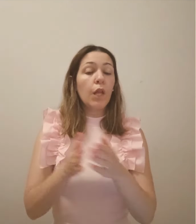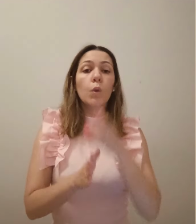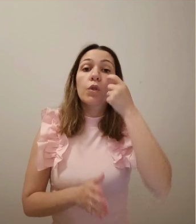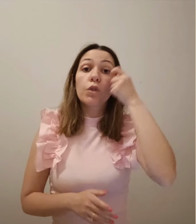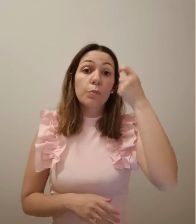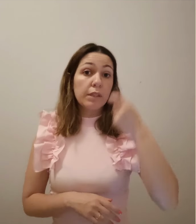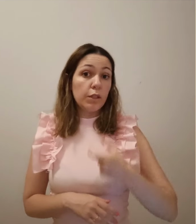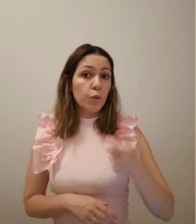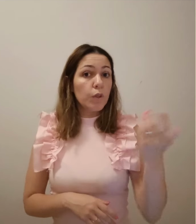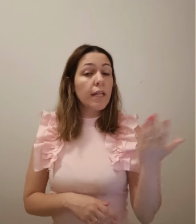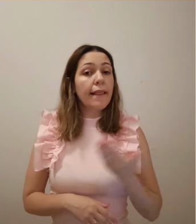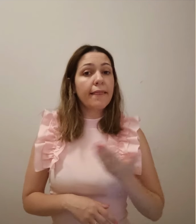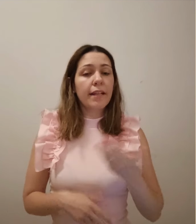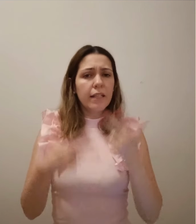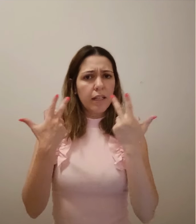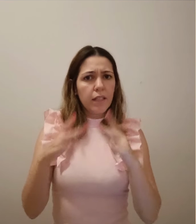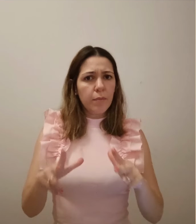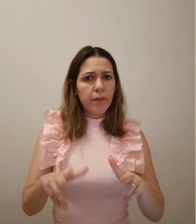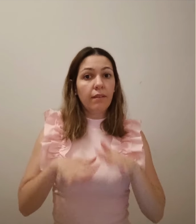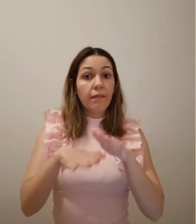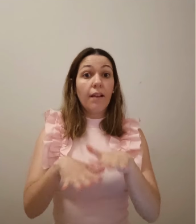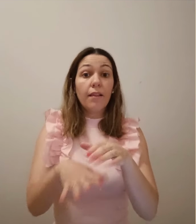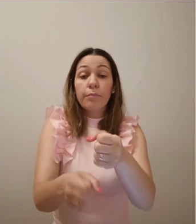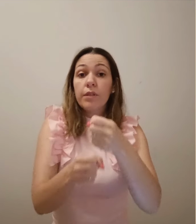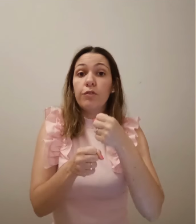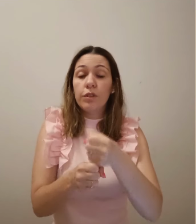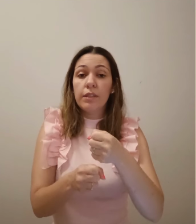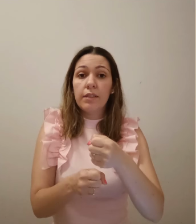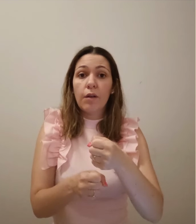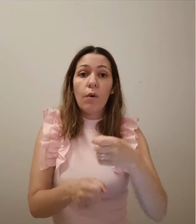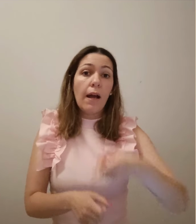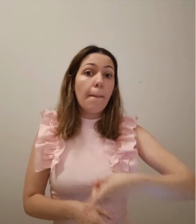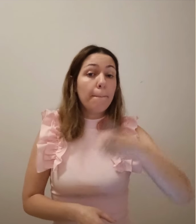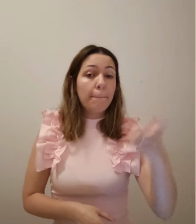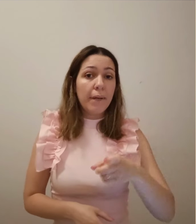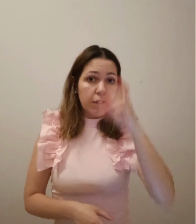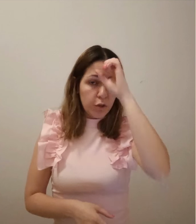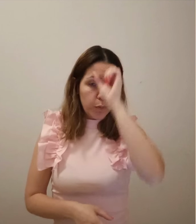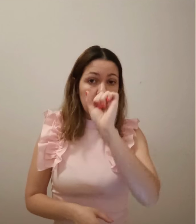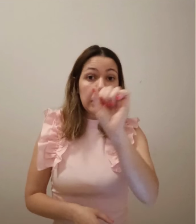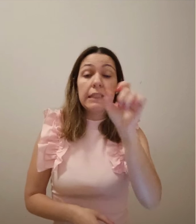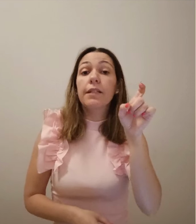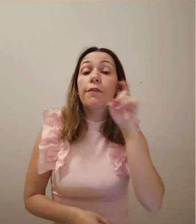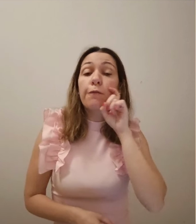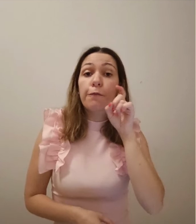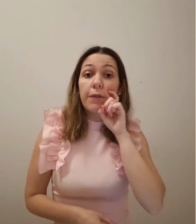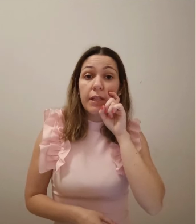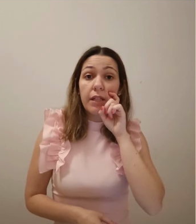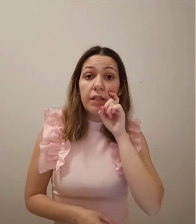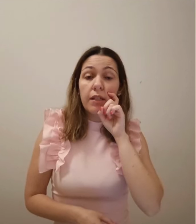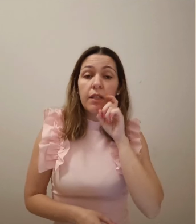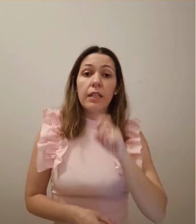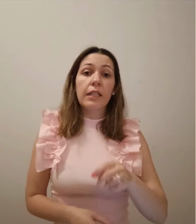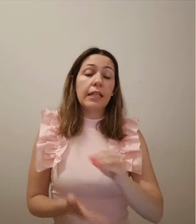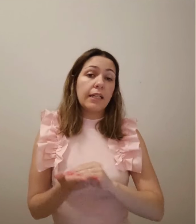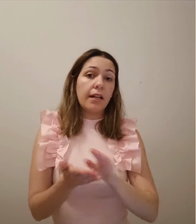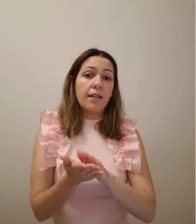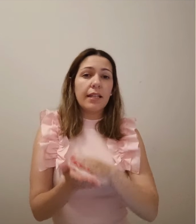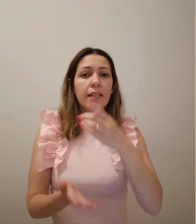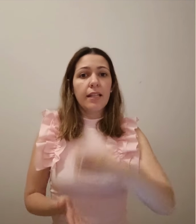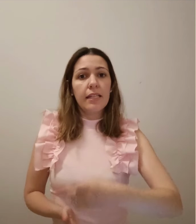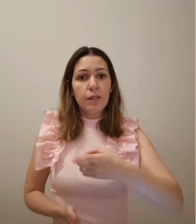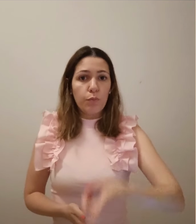Qualquer ser humano tem o direito à liberdade de manifestação e a defender a paz e a democracia. Artigo 19º